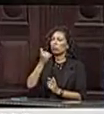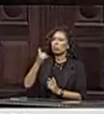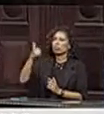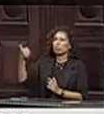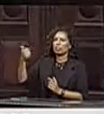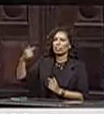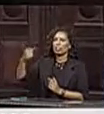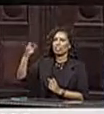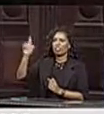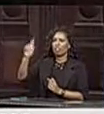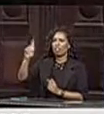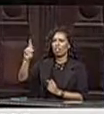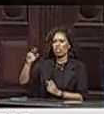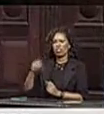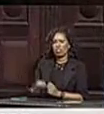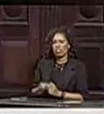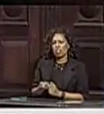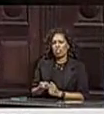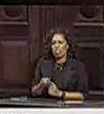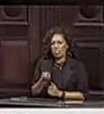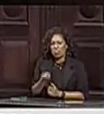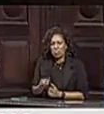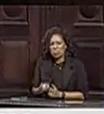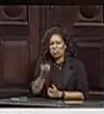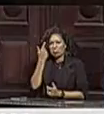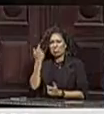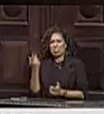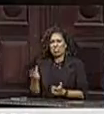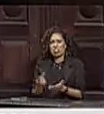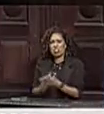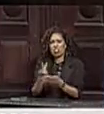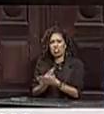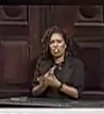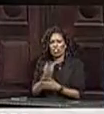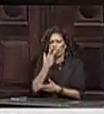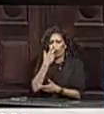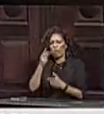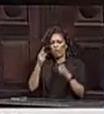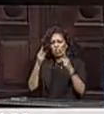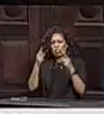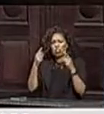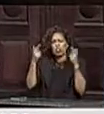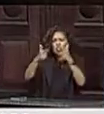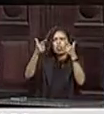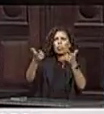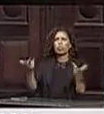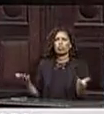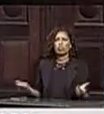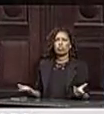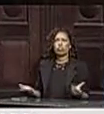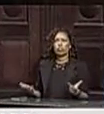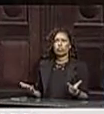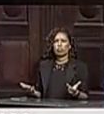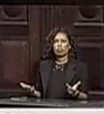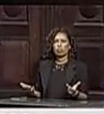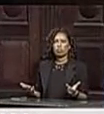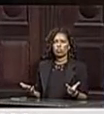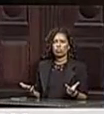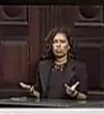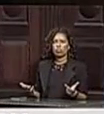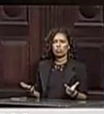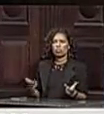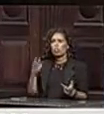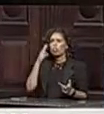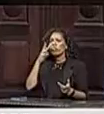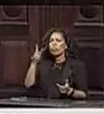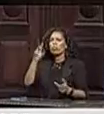Chega a ser assim uma afronta, uma provocação, mas demonstrando claramente a ilegitimidade